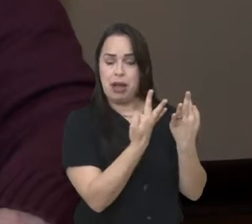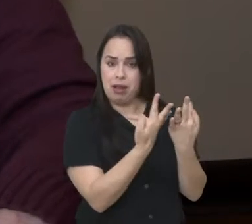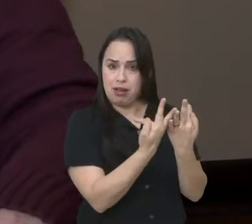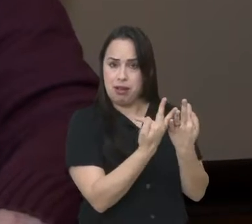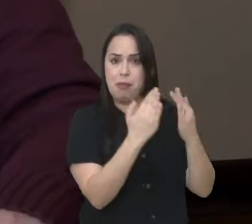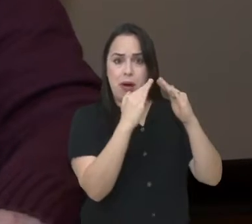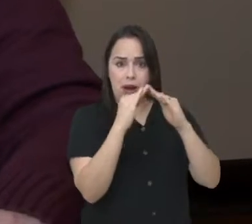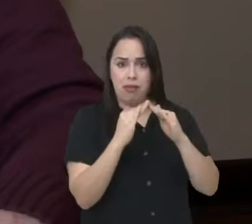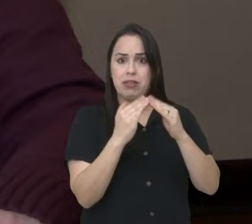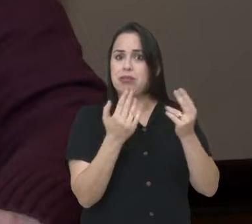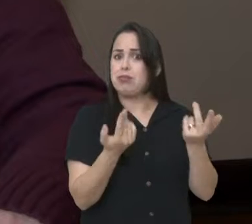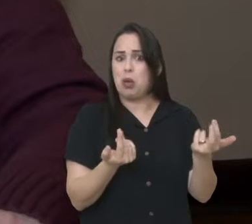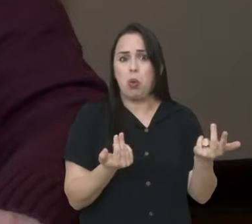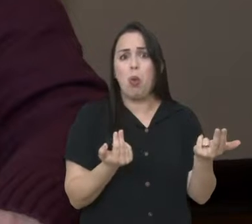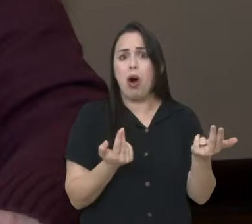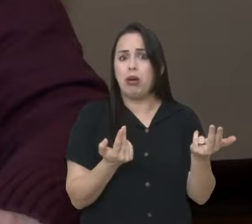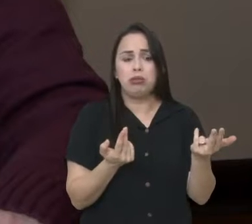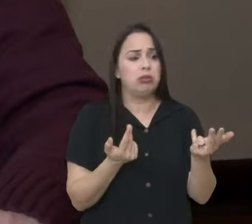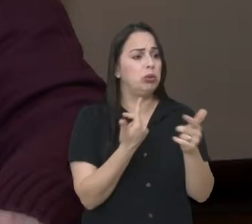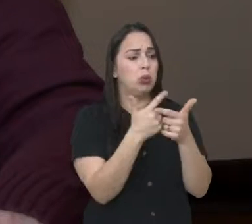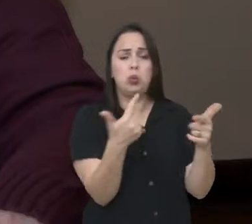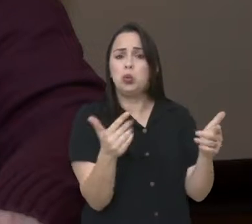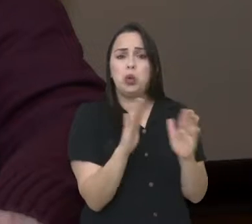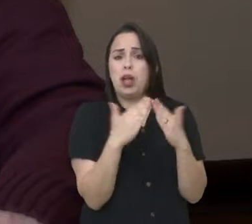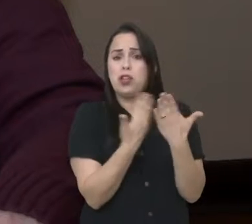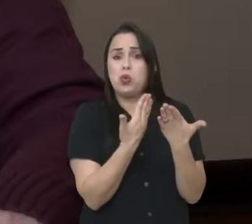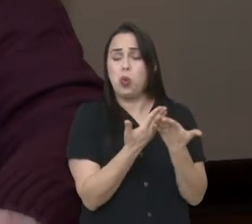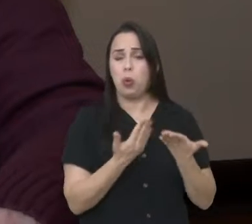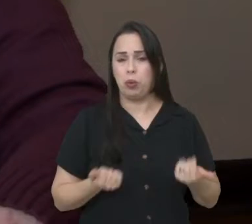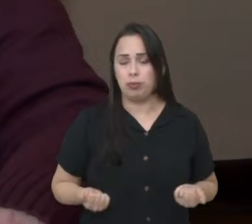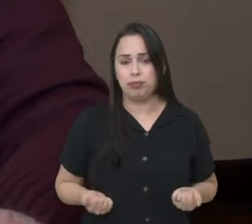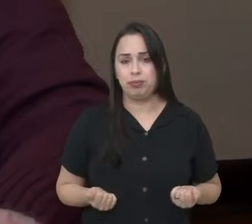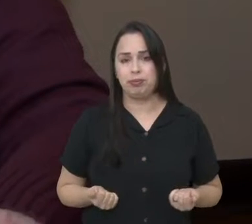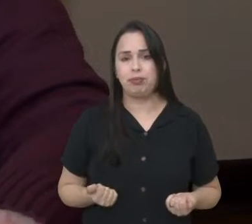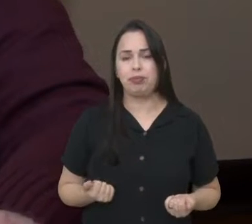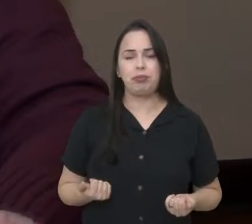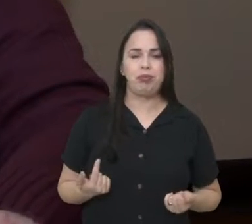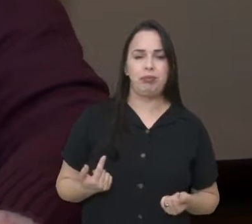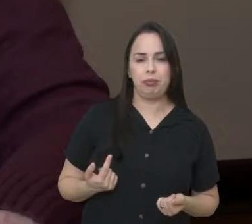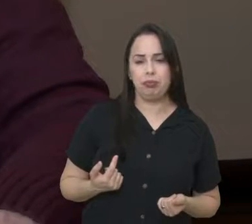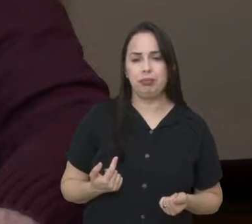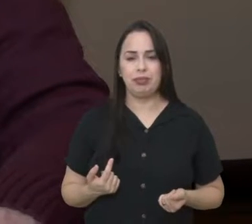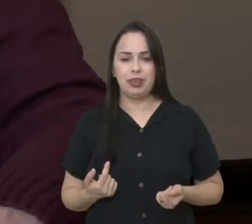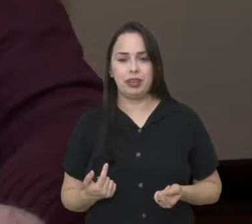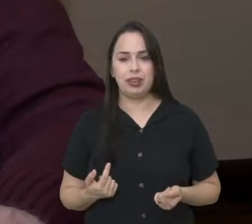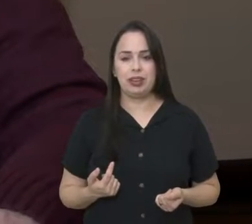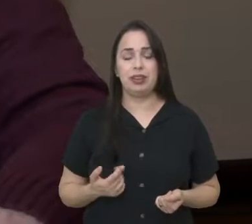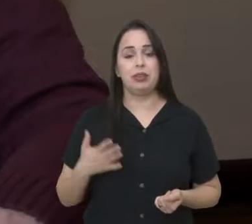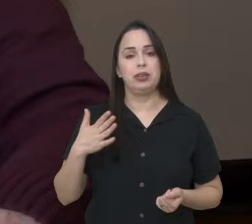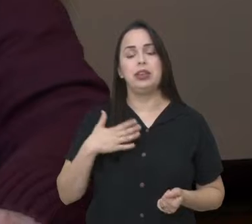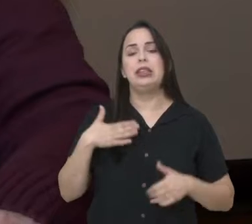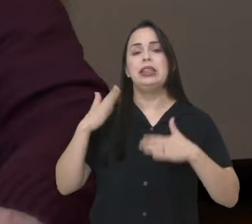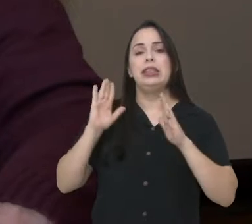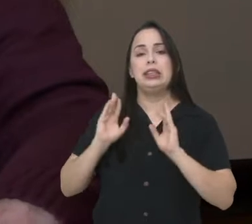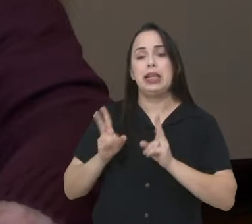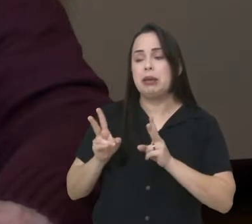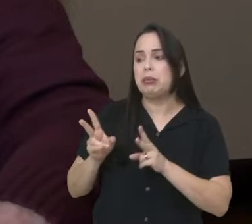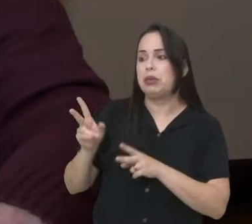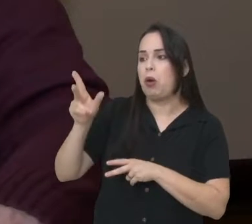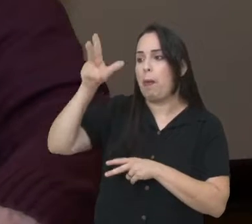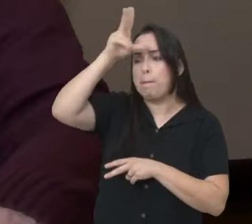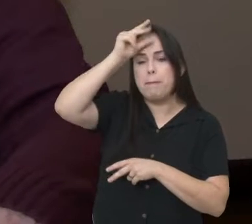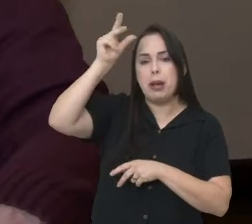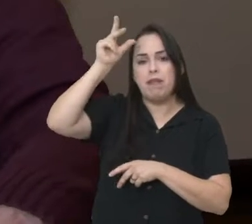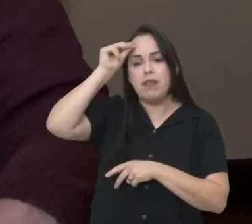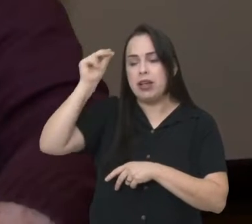que moravam por aqui também, não tinha escola. Então, como sempre vinha o prefeito, às vezes vinha uma pessoa ou